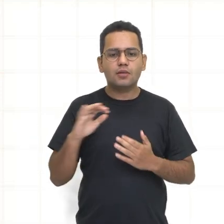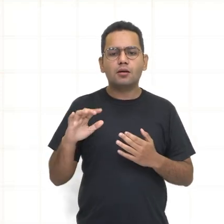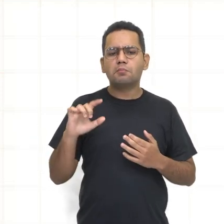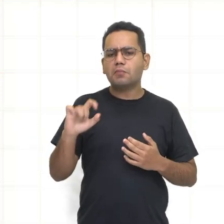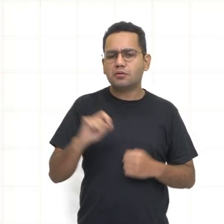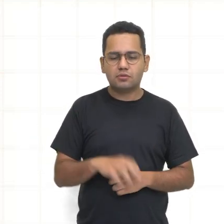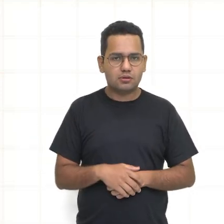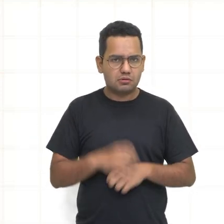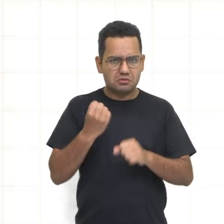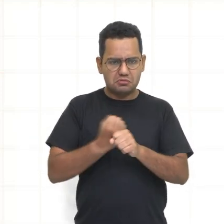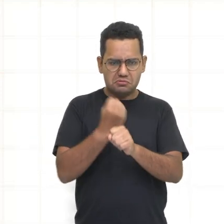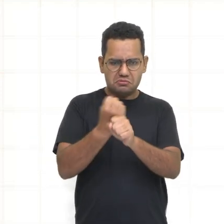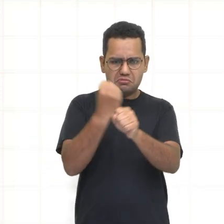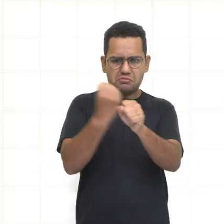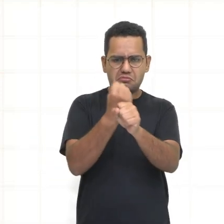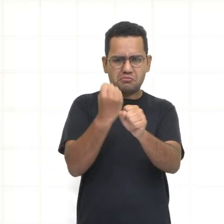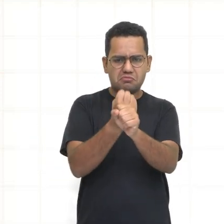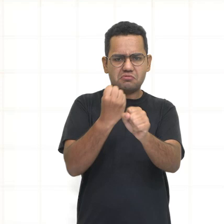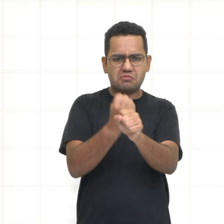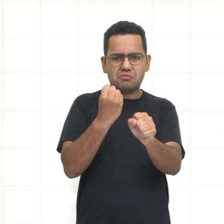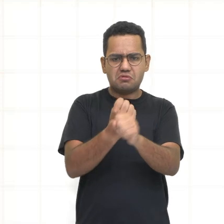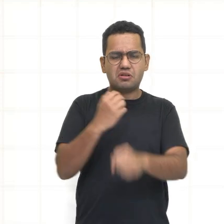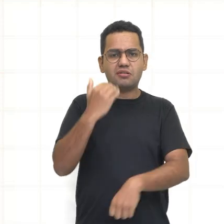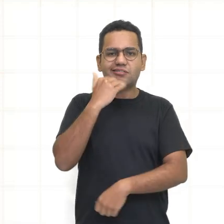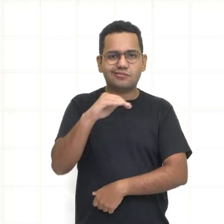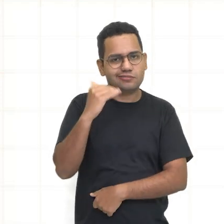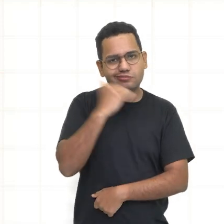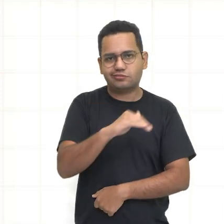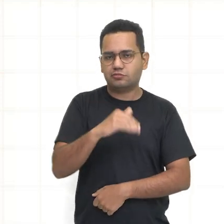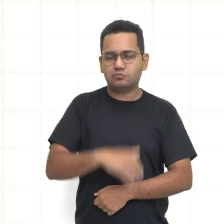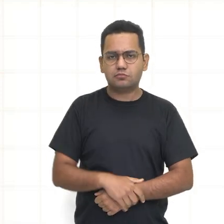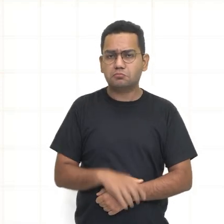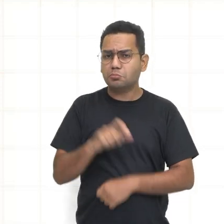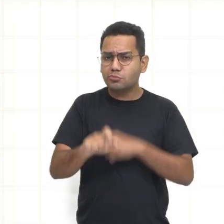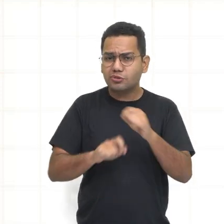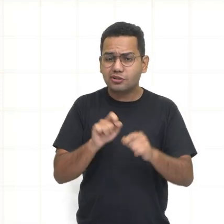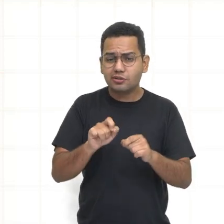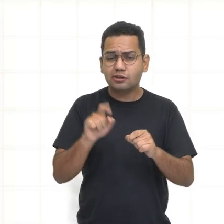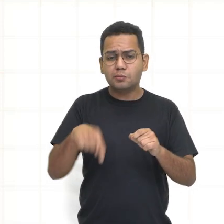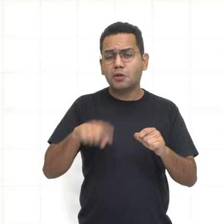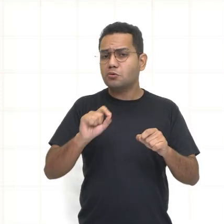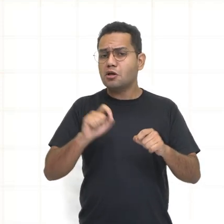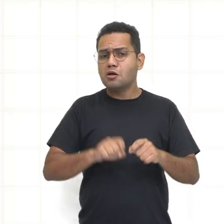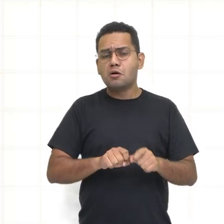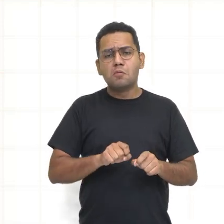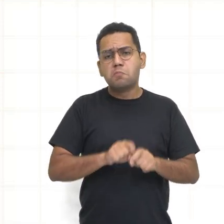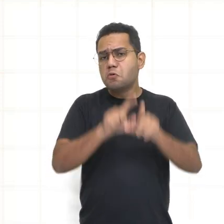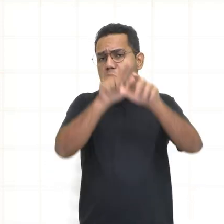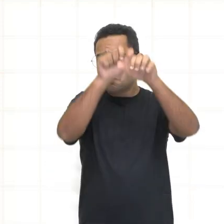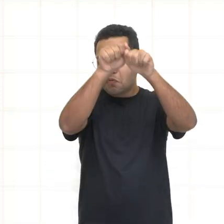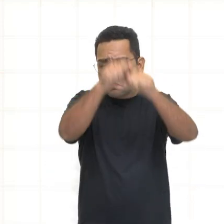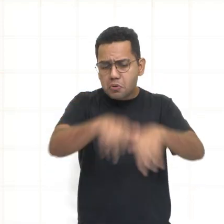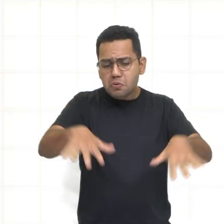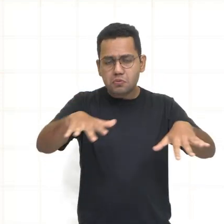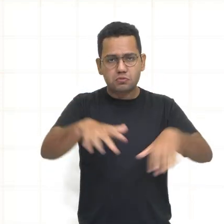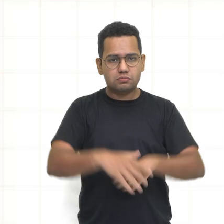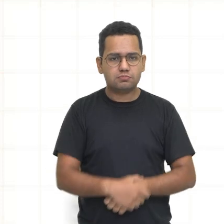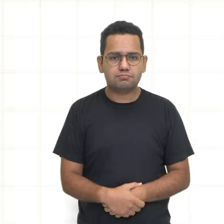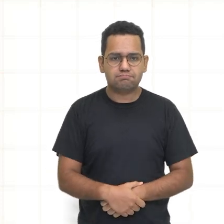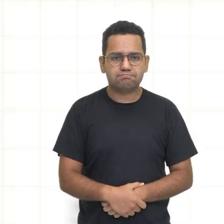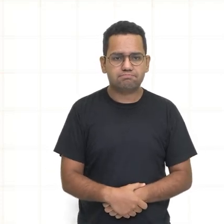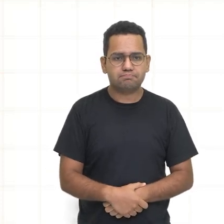sua infraestrutura danificada. Devido a quê? Devido aos bombardeios empreendidos naquele